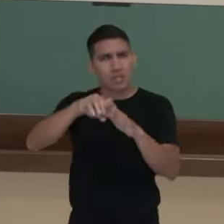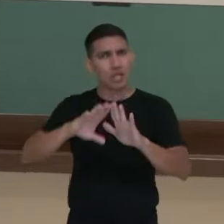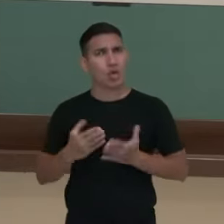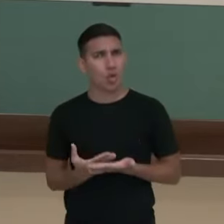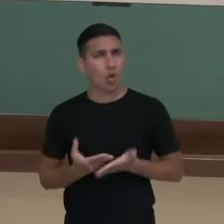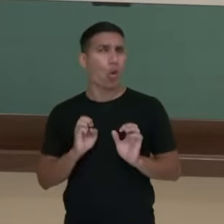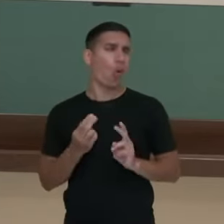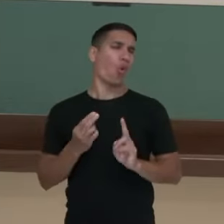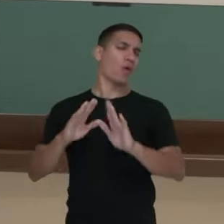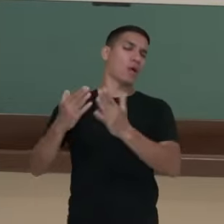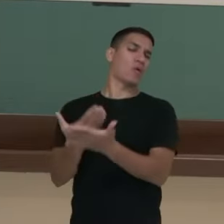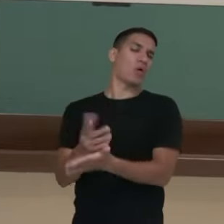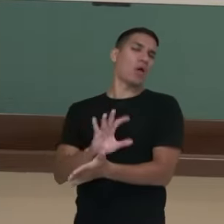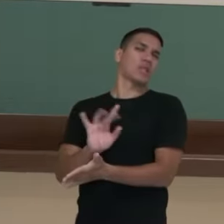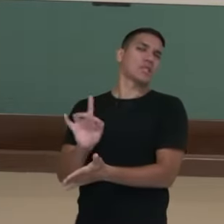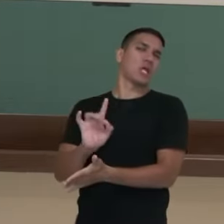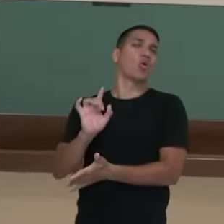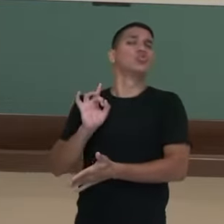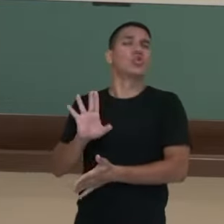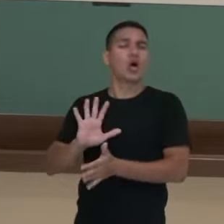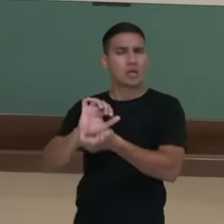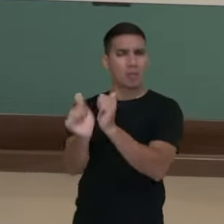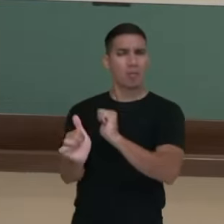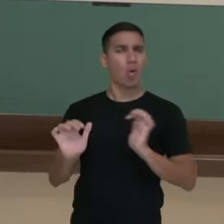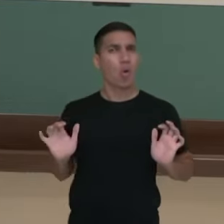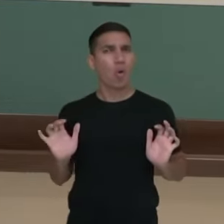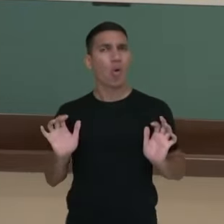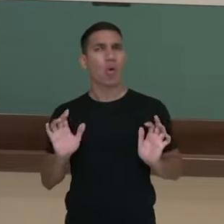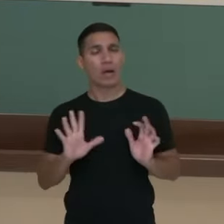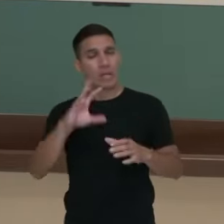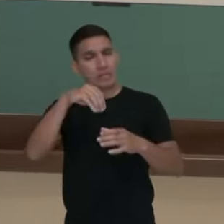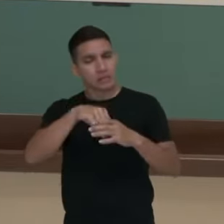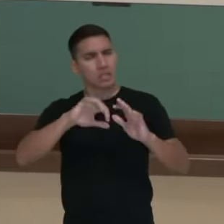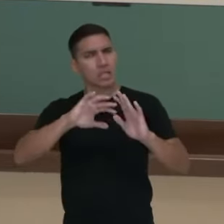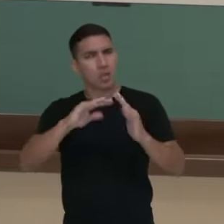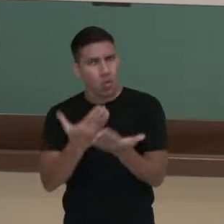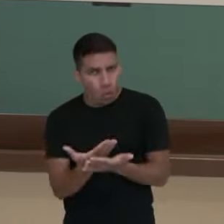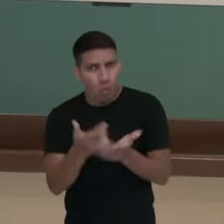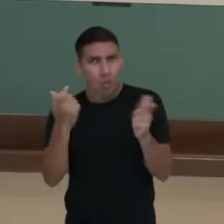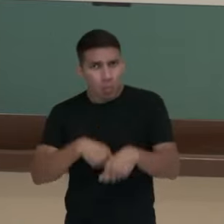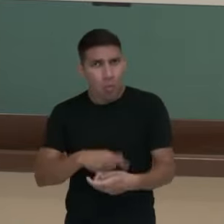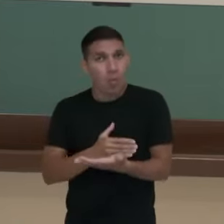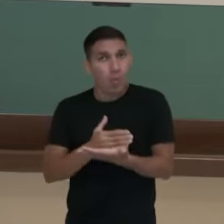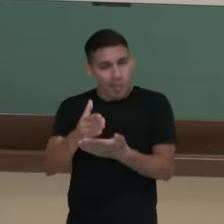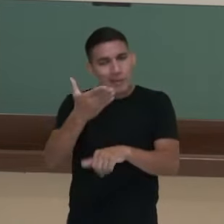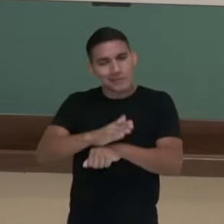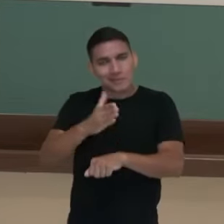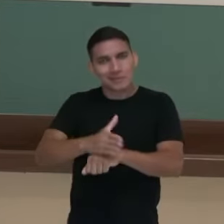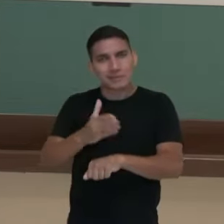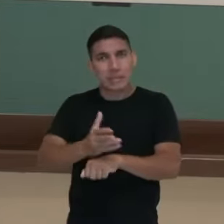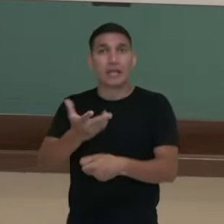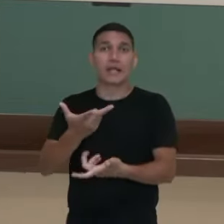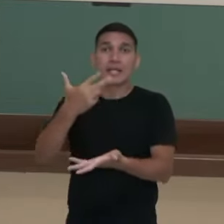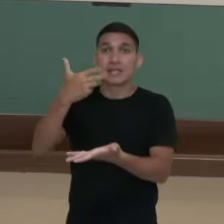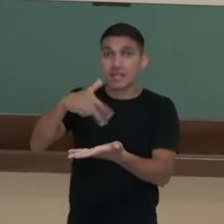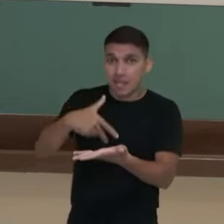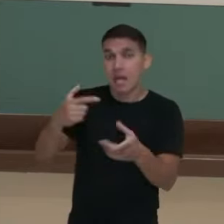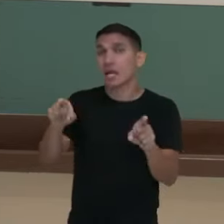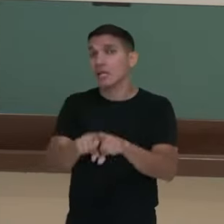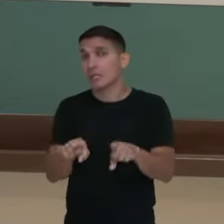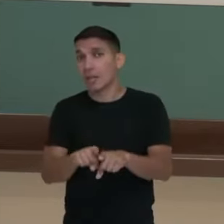escola não? Escola é lugar só de esporte. Será que a gente pode introduzir e praticar dança, por exemplo, nos